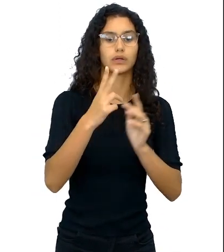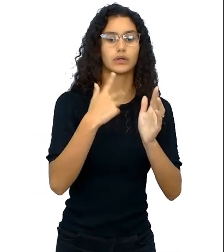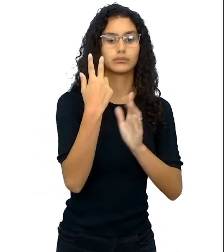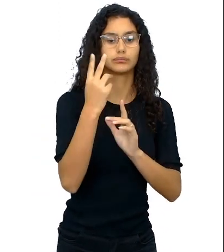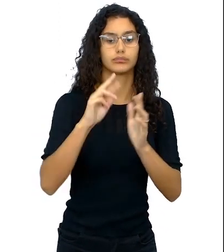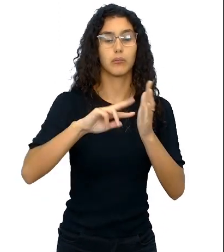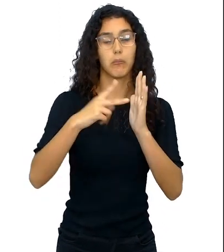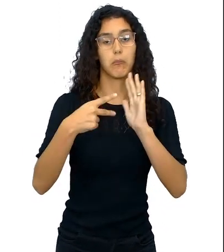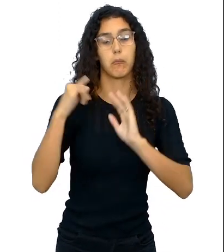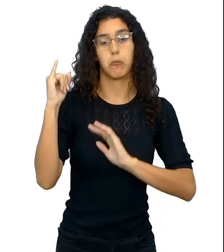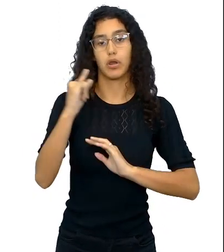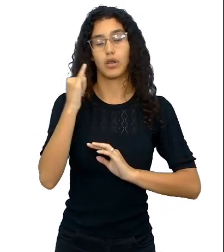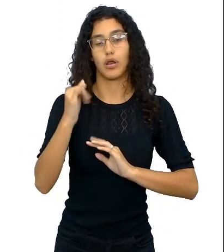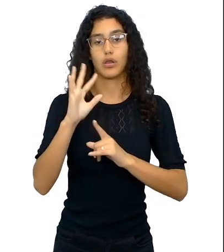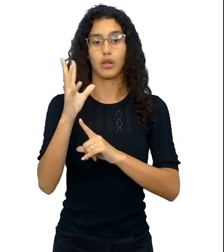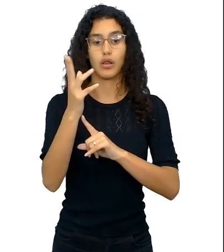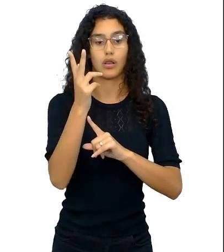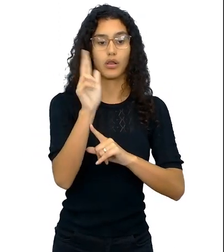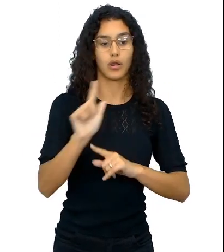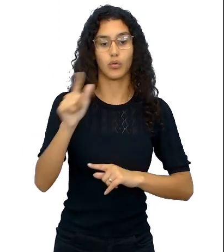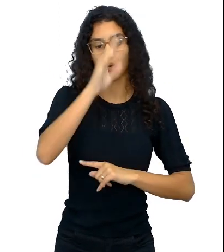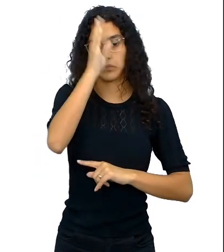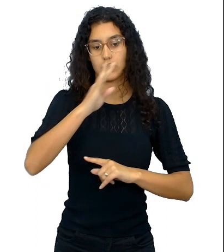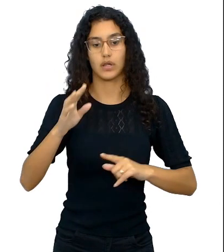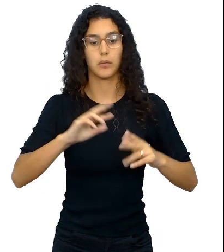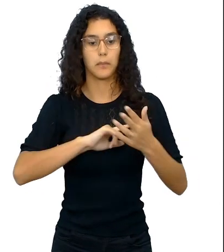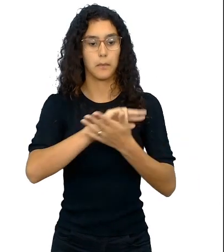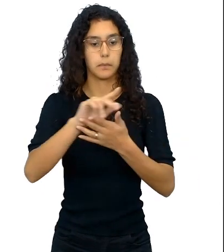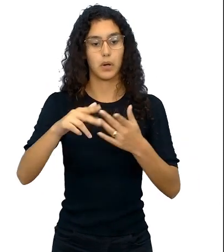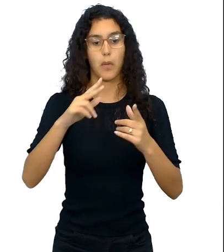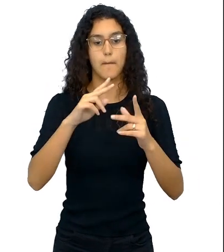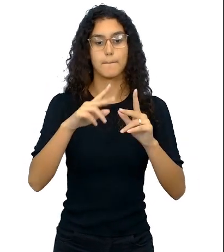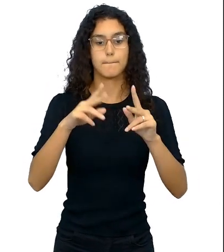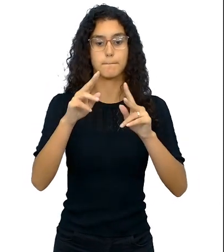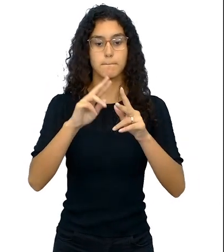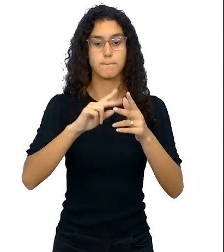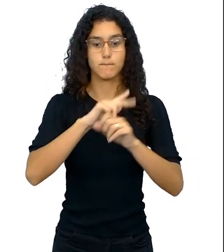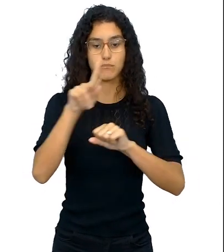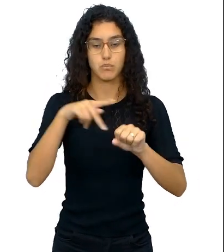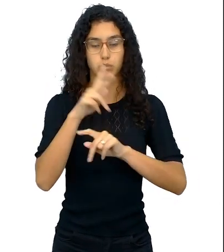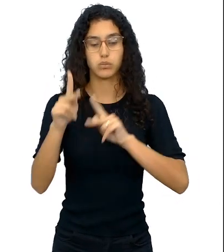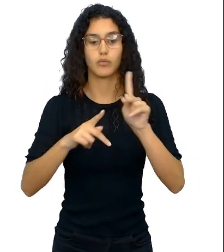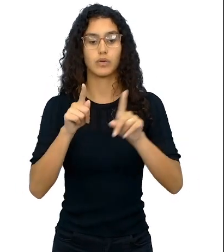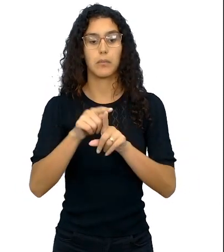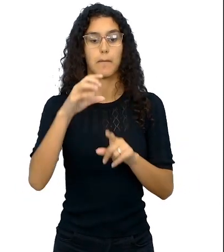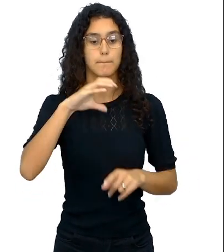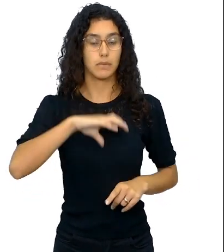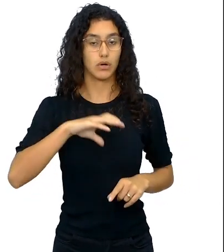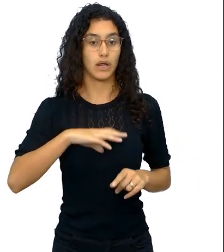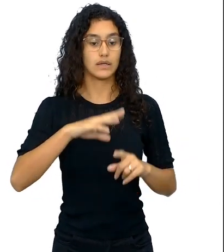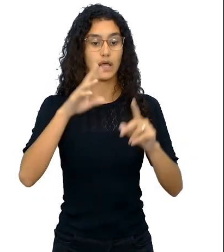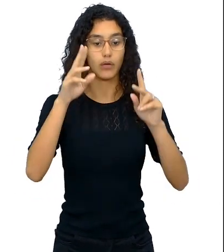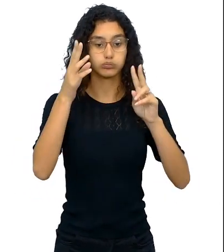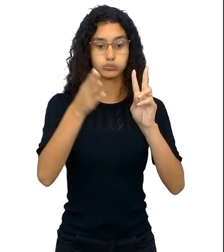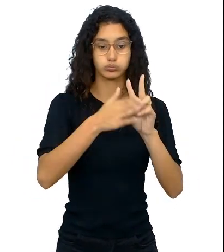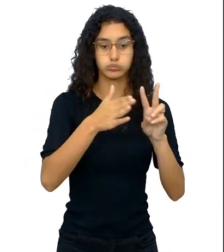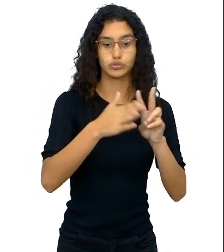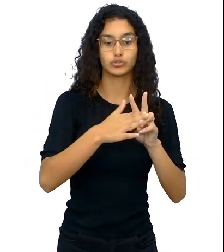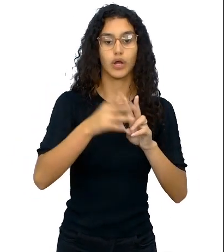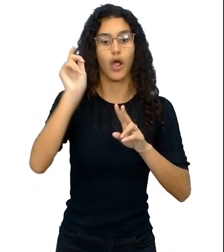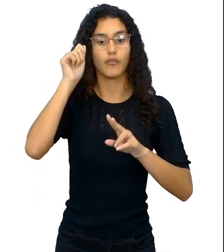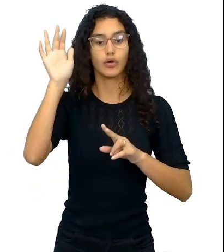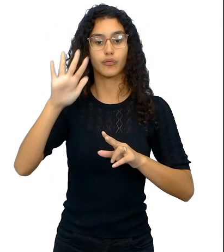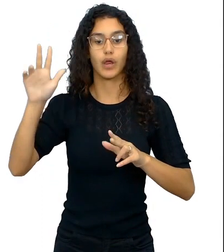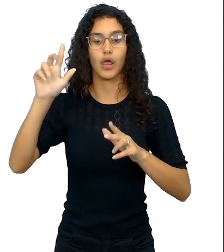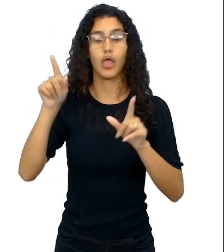literatura brasileira e de outros países e povos, em especial a literatura portuguesa, a indígena, a africana